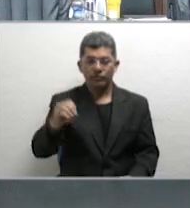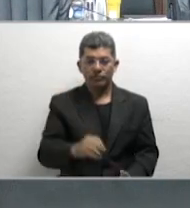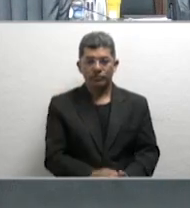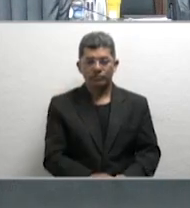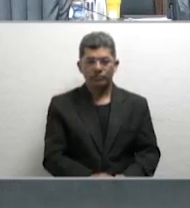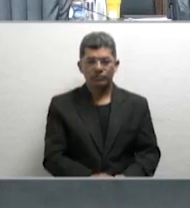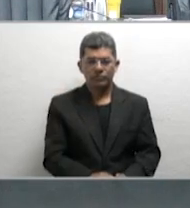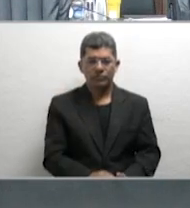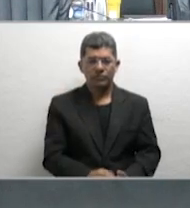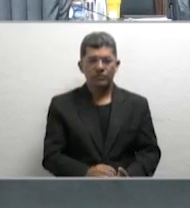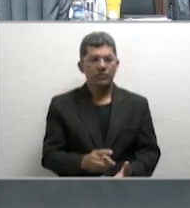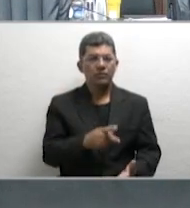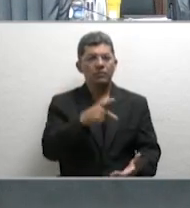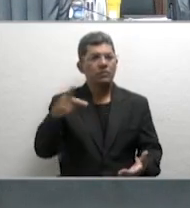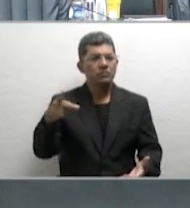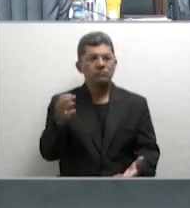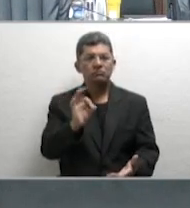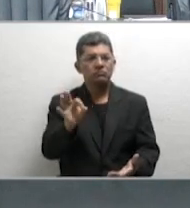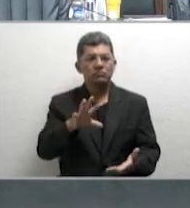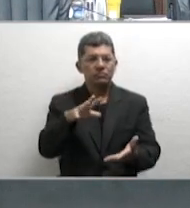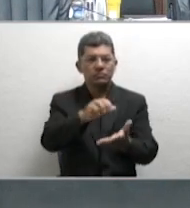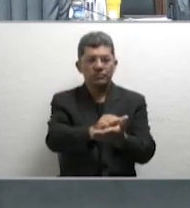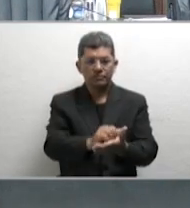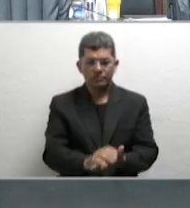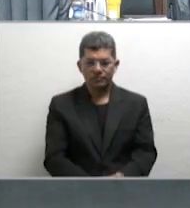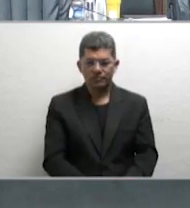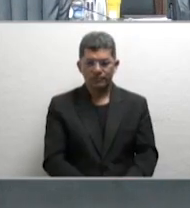Presidente, eu não me inscrevi.